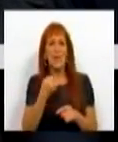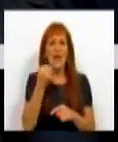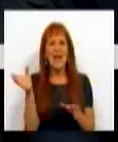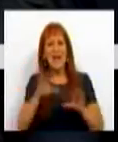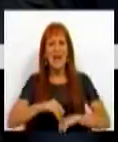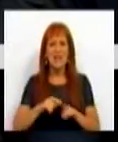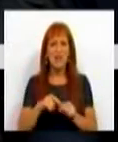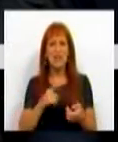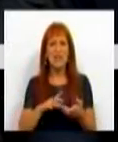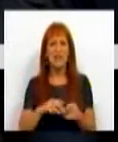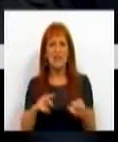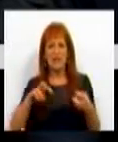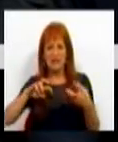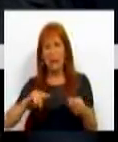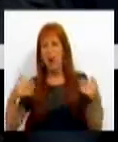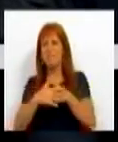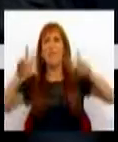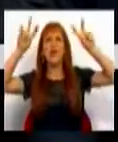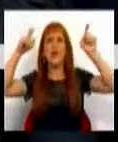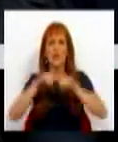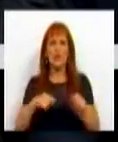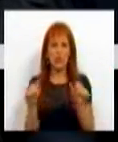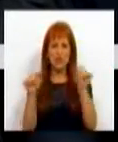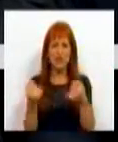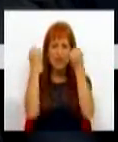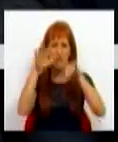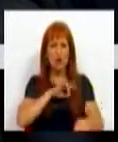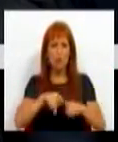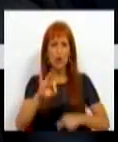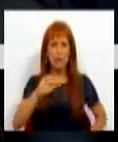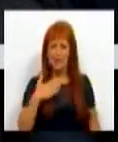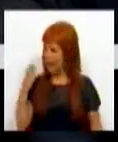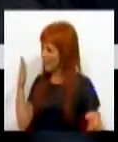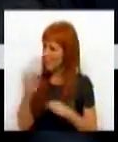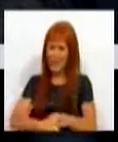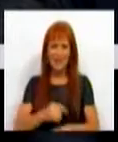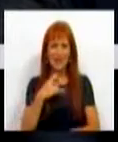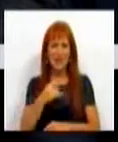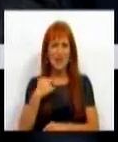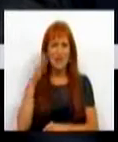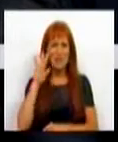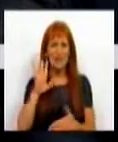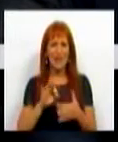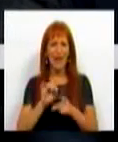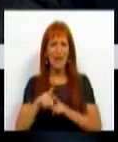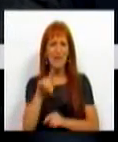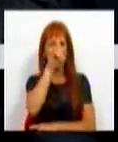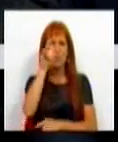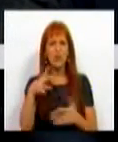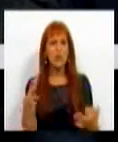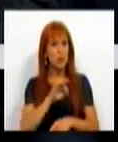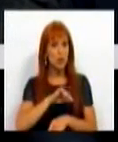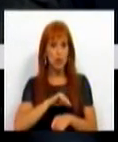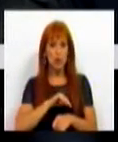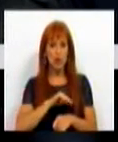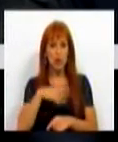E para não criar mais entropia no sistema nervoso dos senhores deputados do PSD, eu ia diretamente a uma questão que parece importante, tem a ver com a questão que o